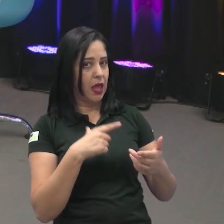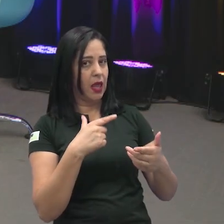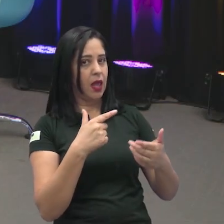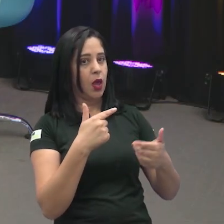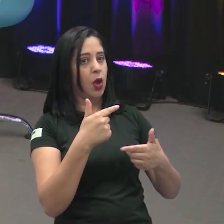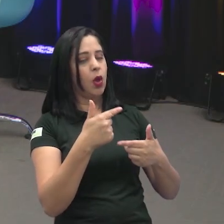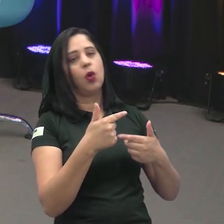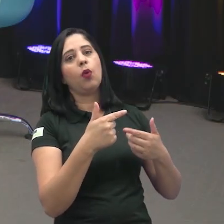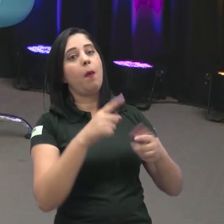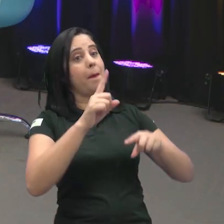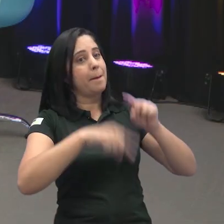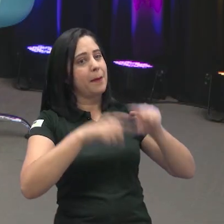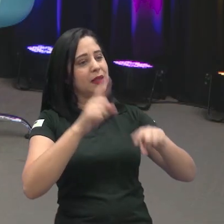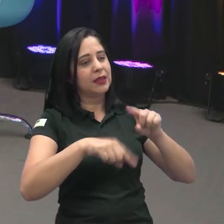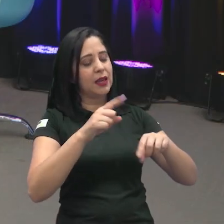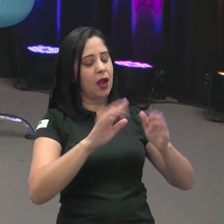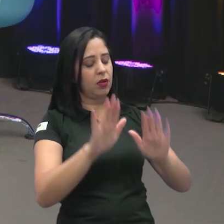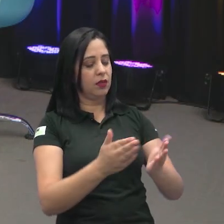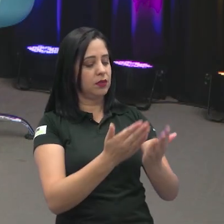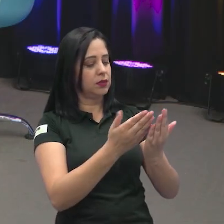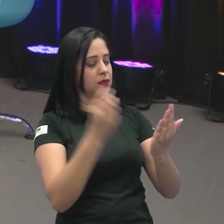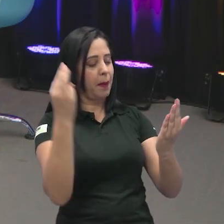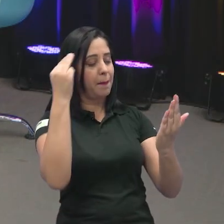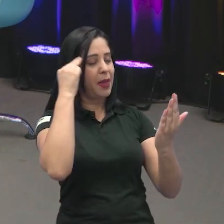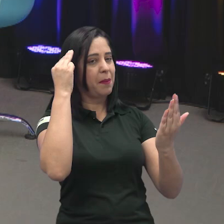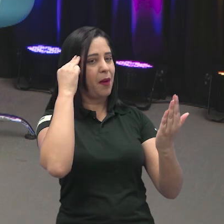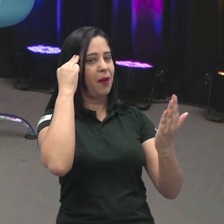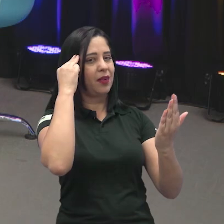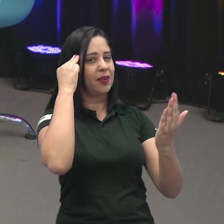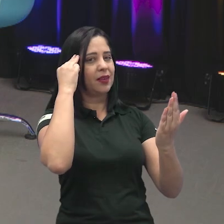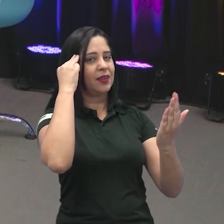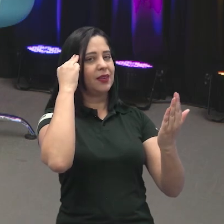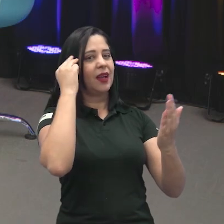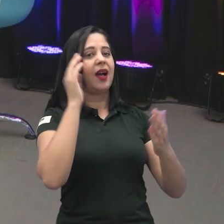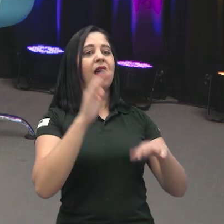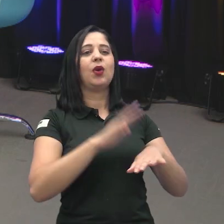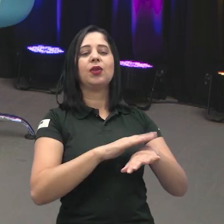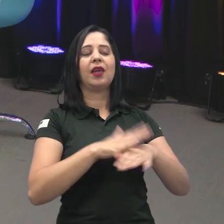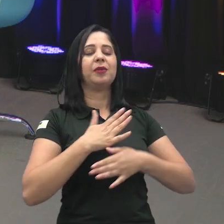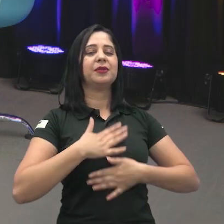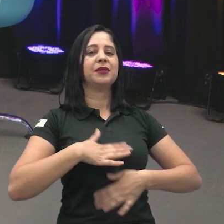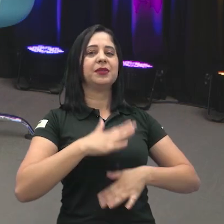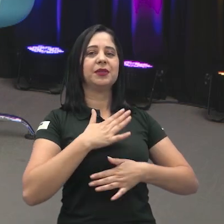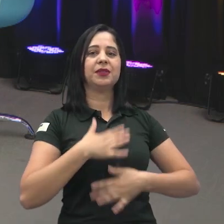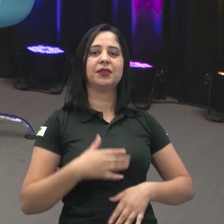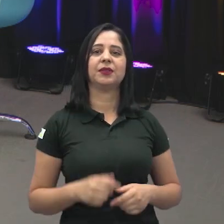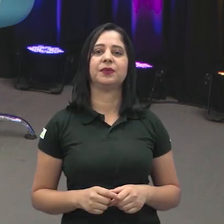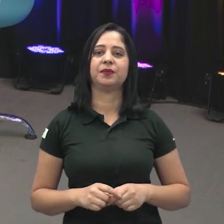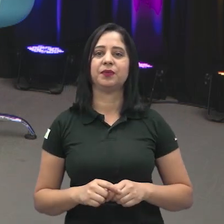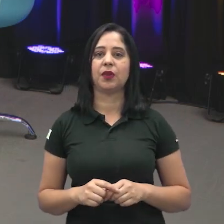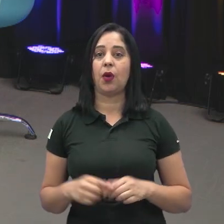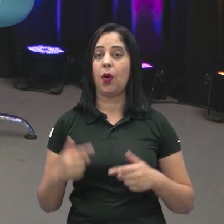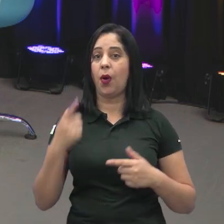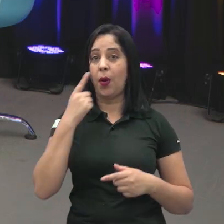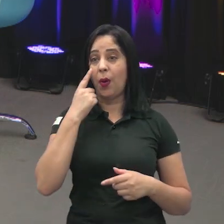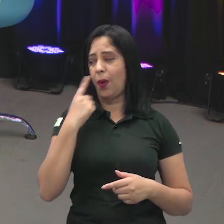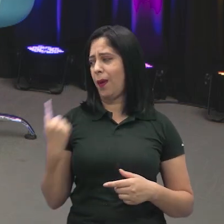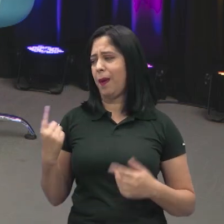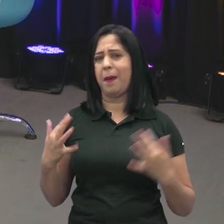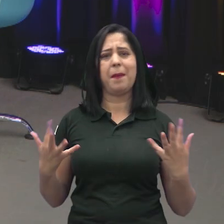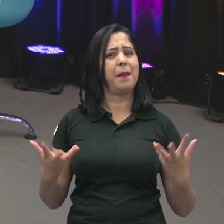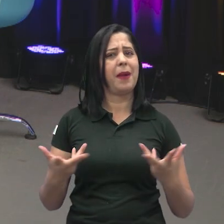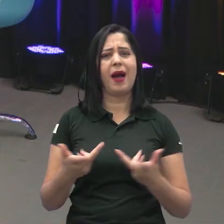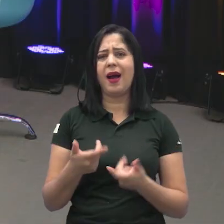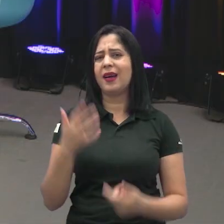um artesanal, sim, dá uma amolecida um pouquinho, sim, entendeu? Sim. E eu vou fechar mostrando esse trabalho